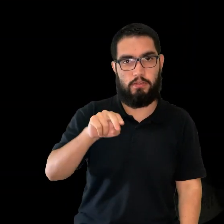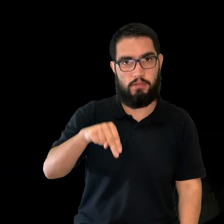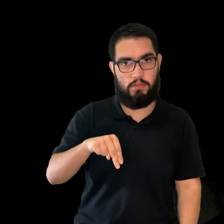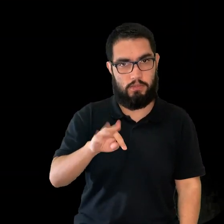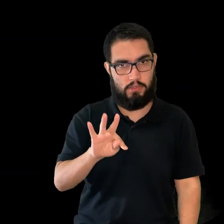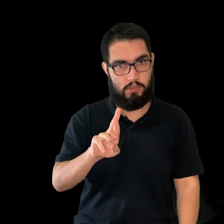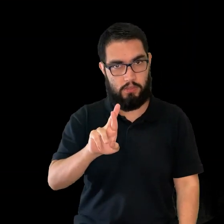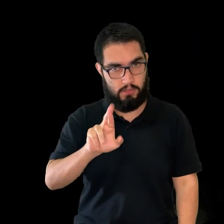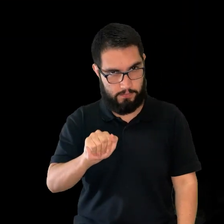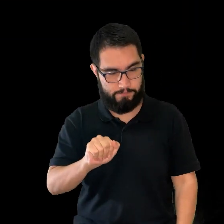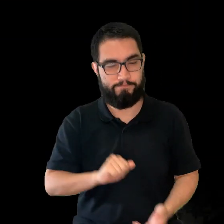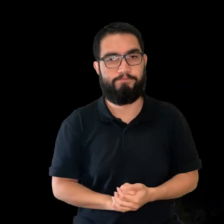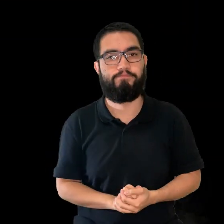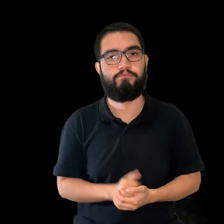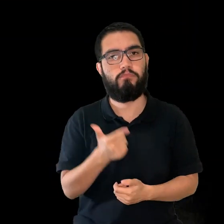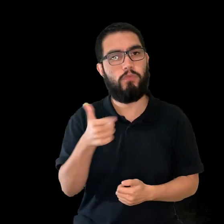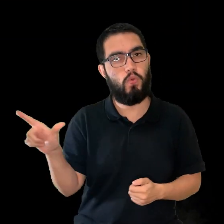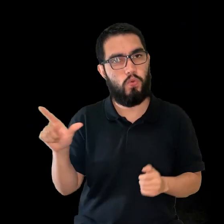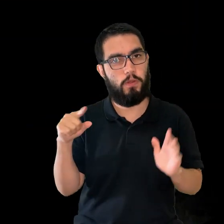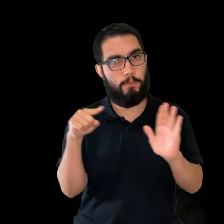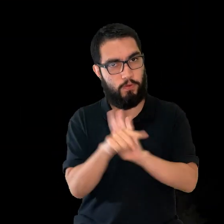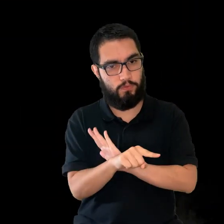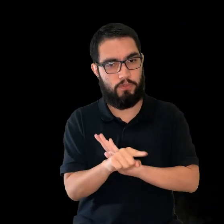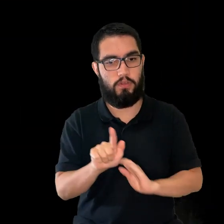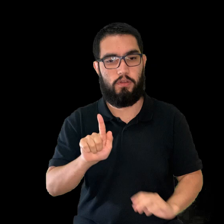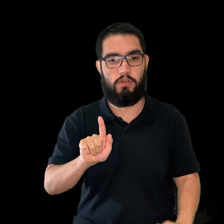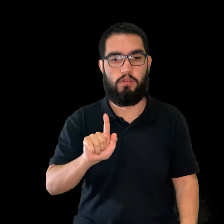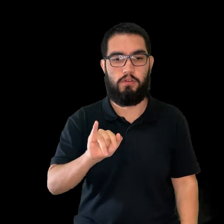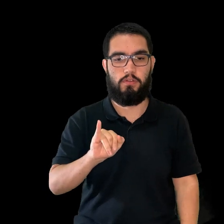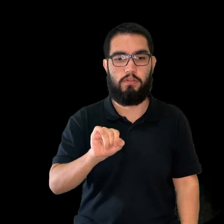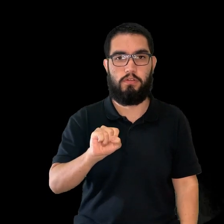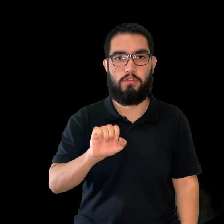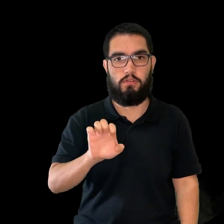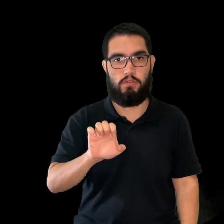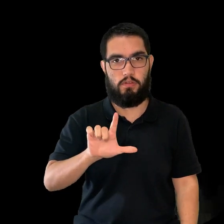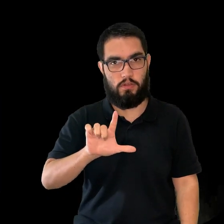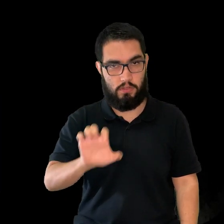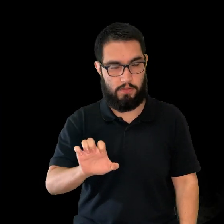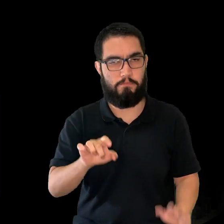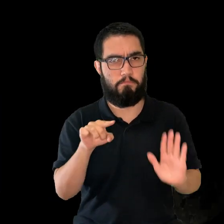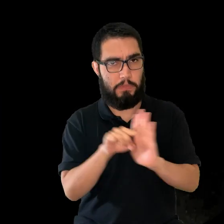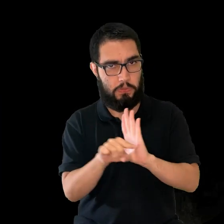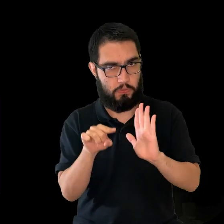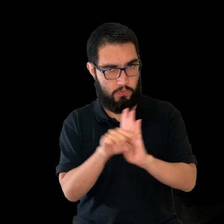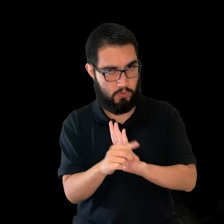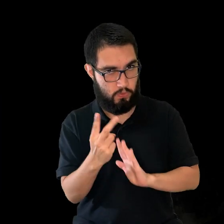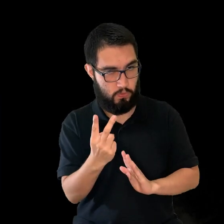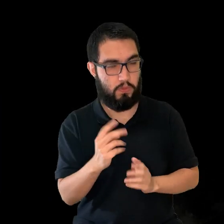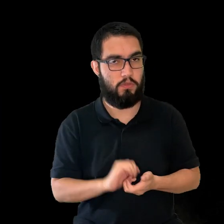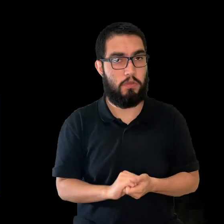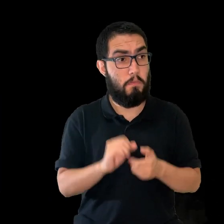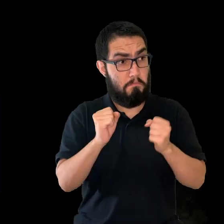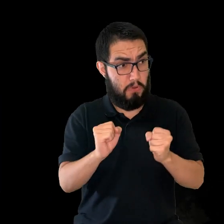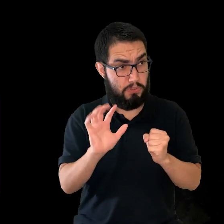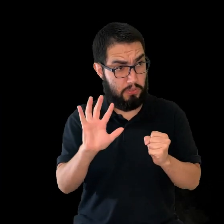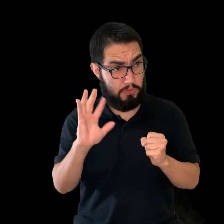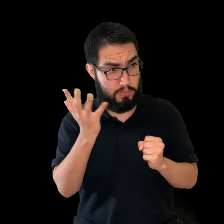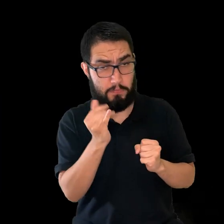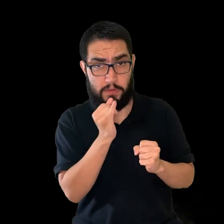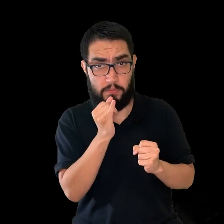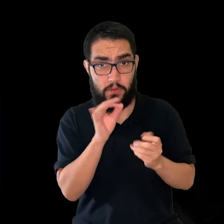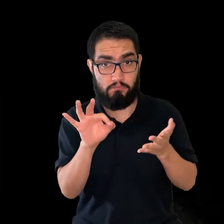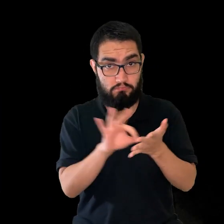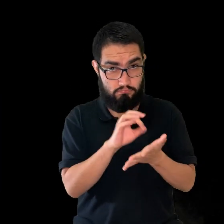pergunta também, da Gisele. A Gisele fez duas perguntas. Pode acontecer de um